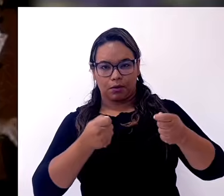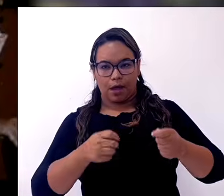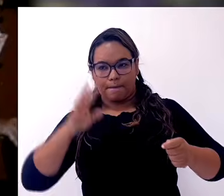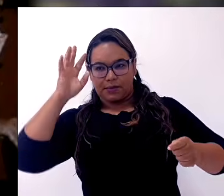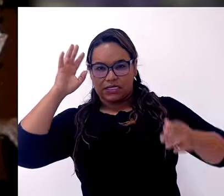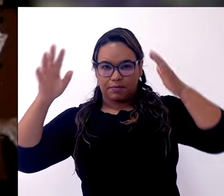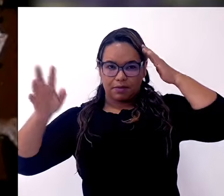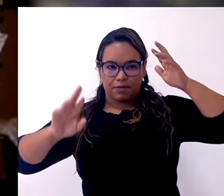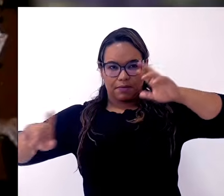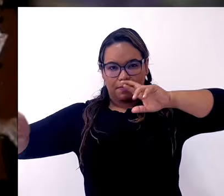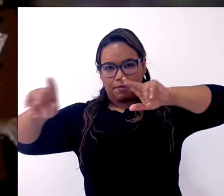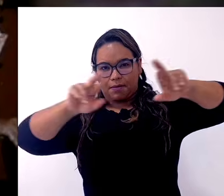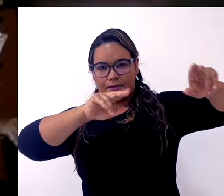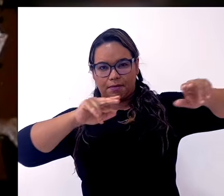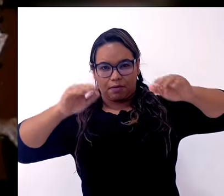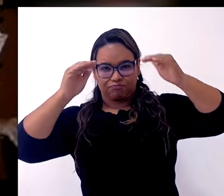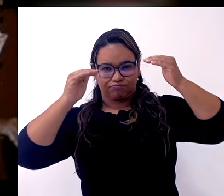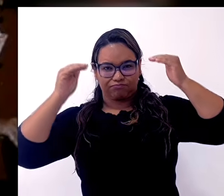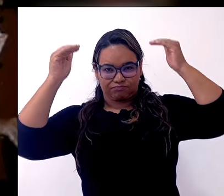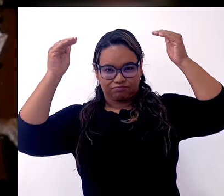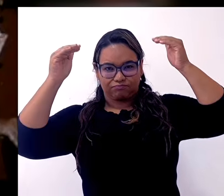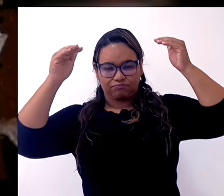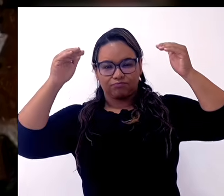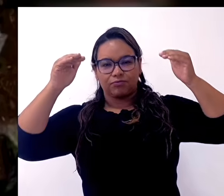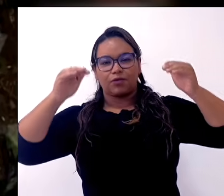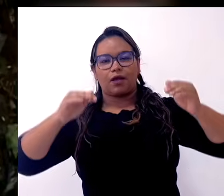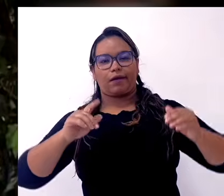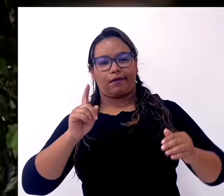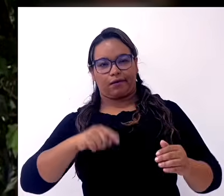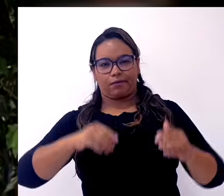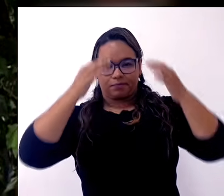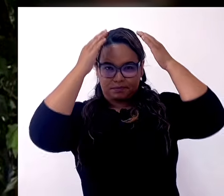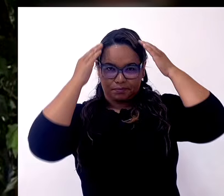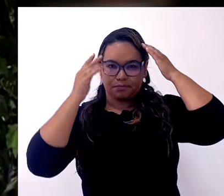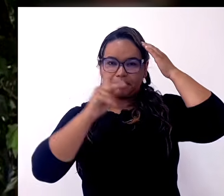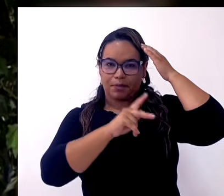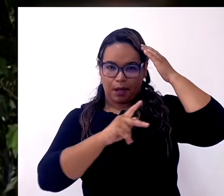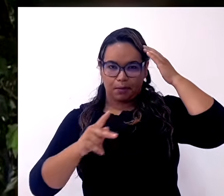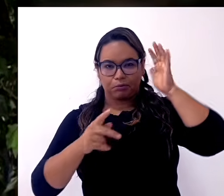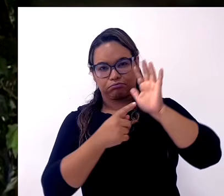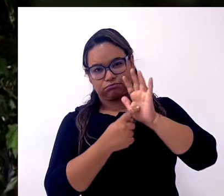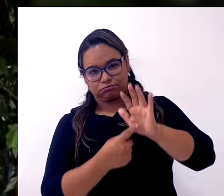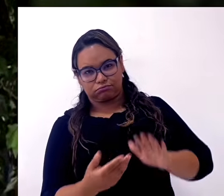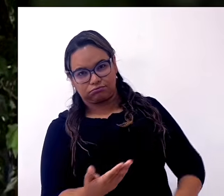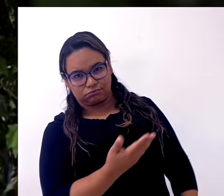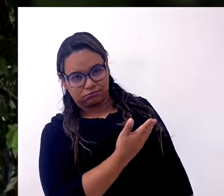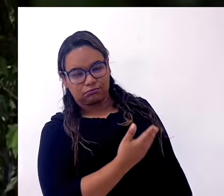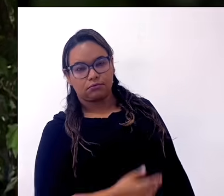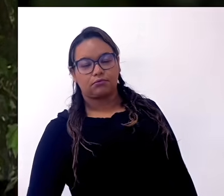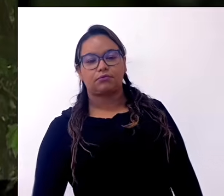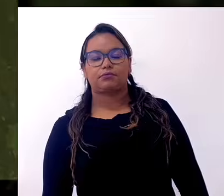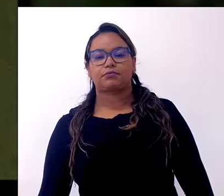diz. Nós vimos em Apocalipse 17 algumas figuras dos poderes do mundo